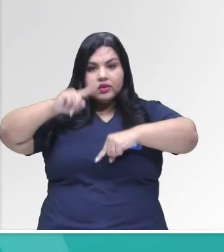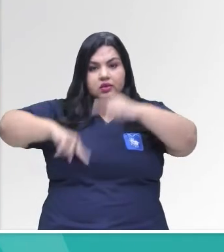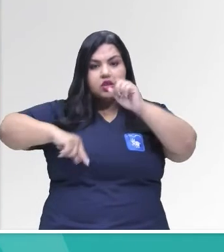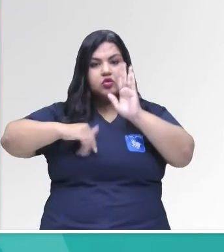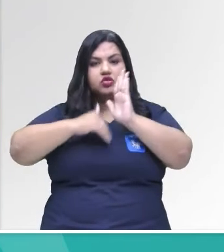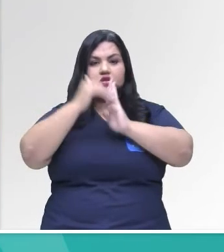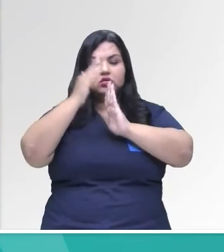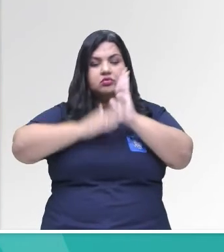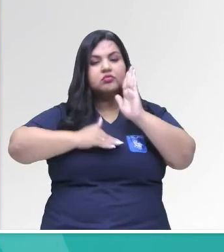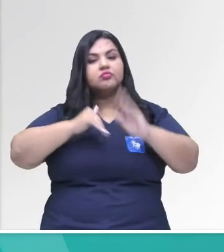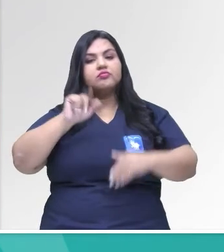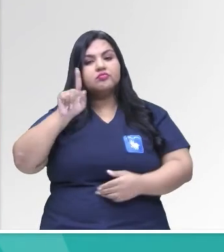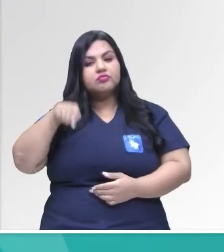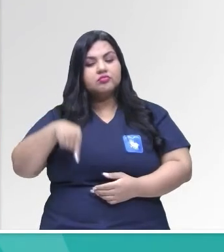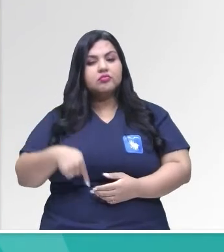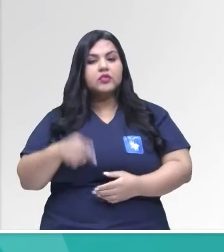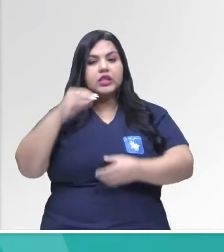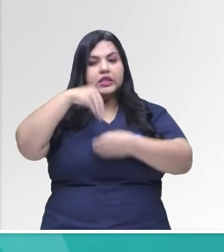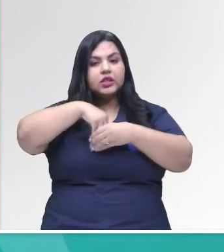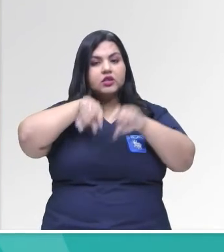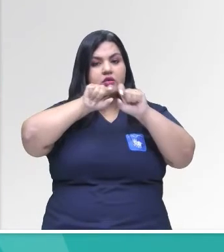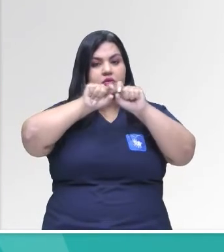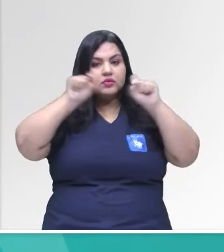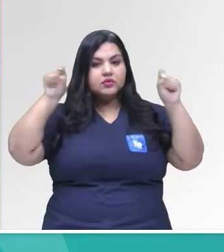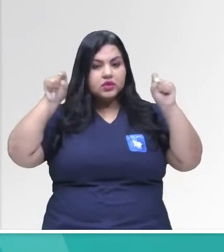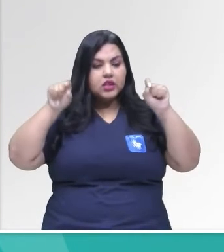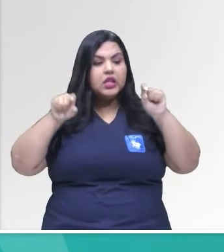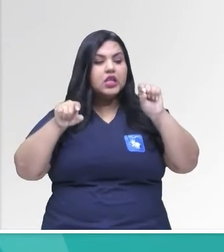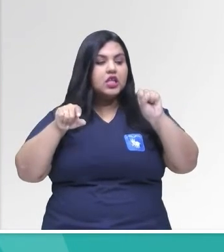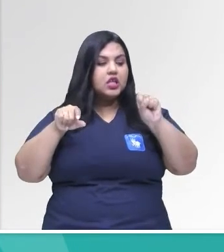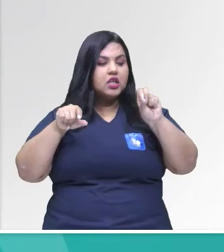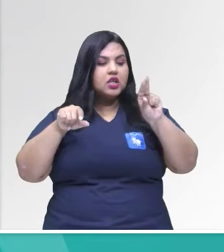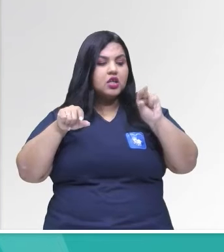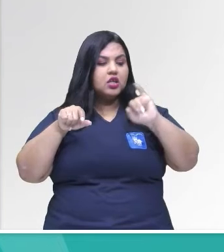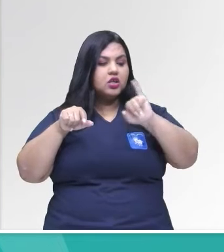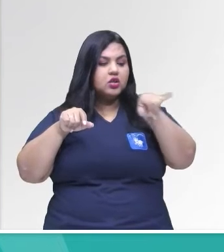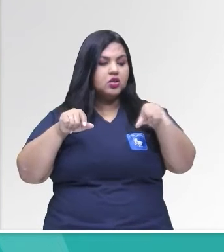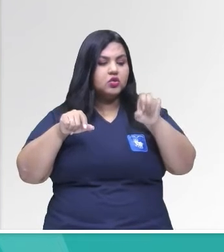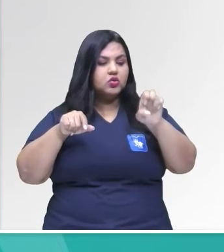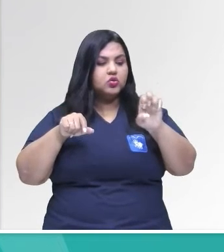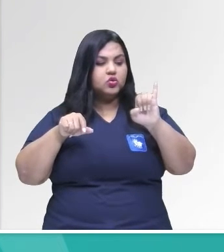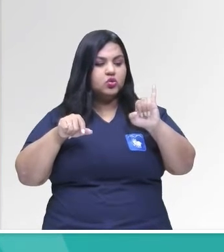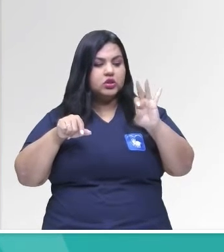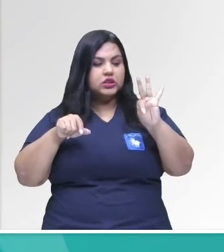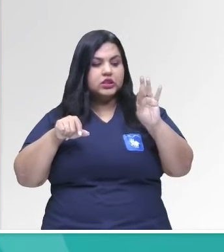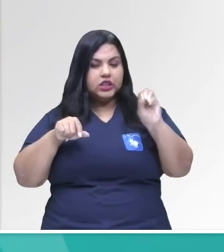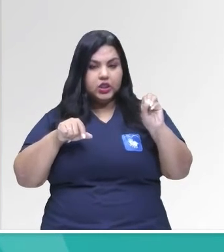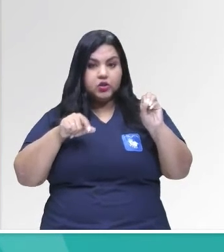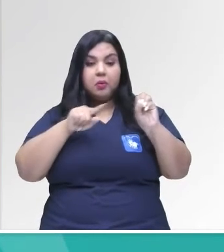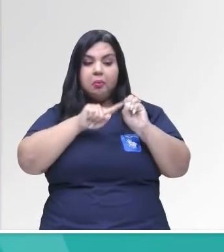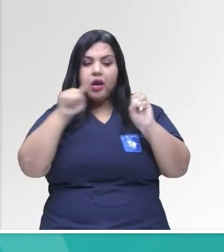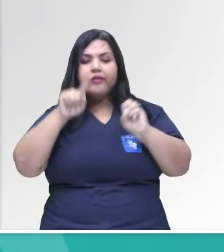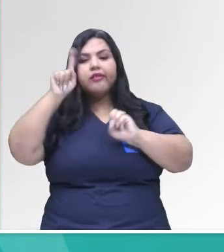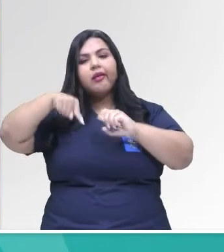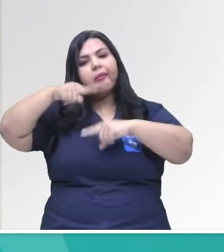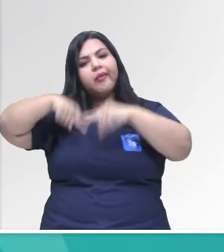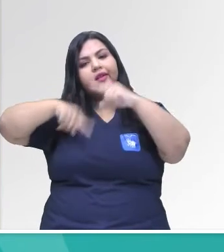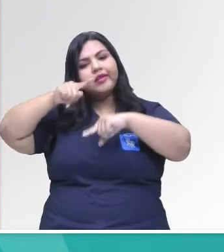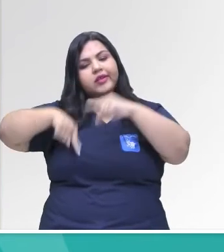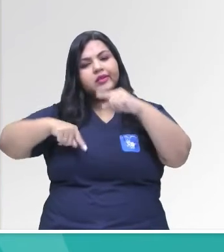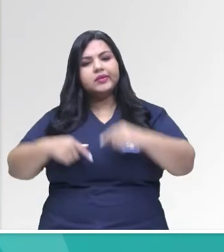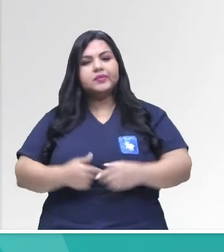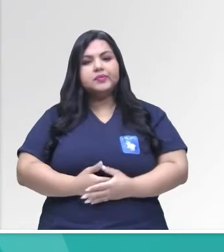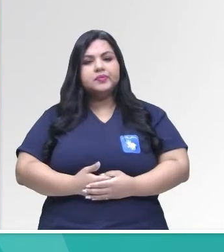Ele é o objeto aqui da minha oração. Ele funciona como sujeito, mas ele é um objeto, ele não é uma pessoa. Vejam que ink was